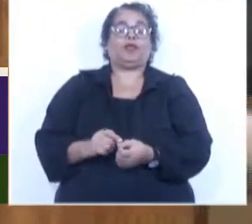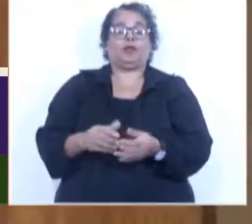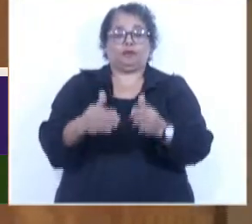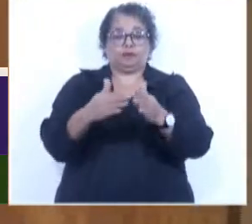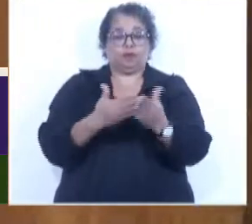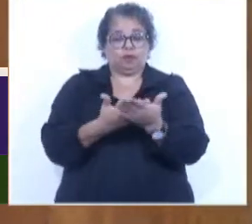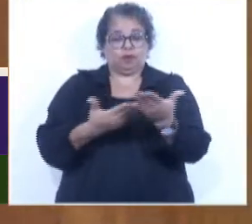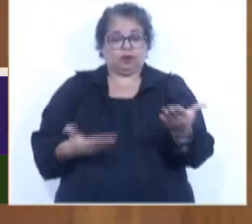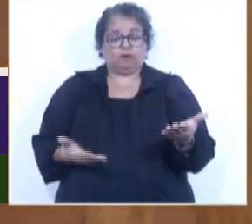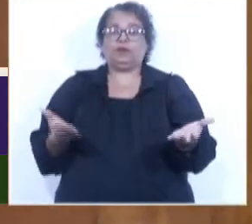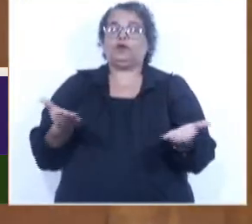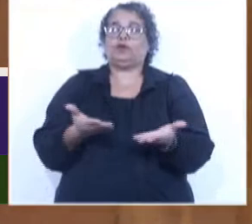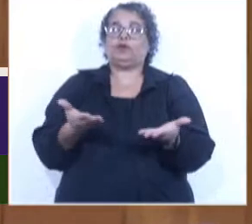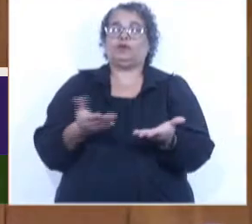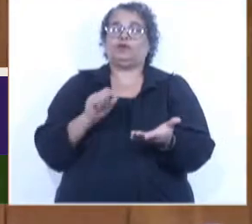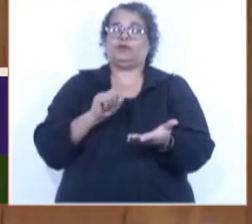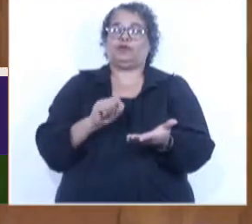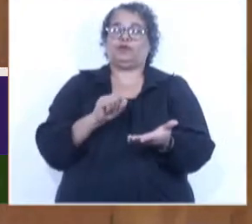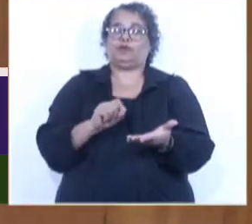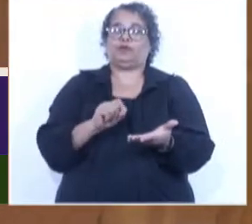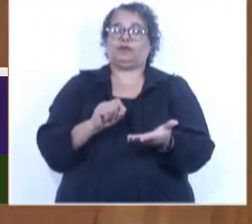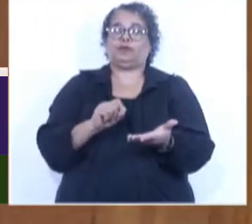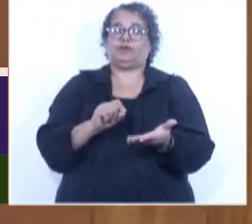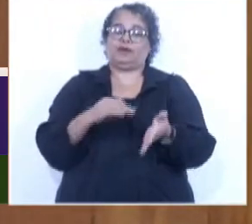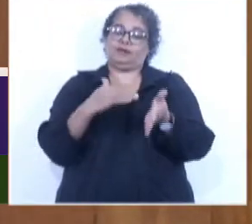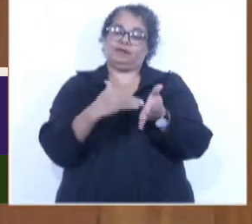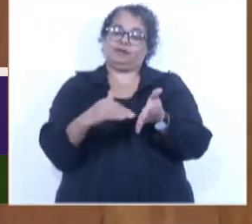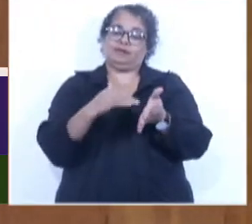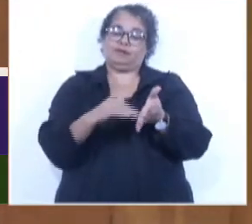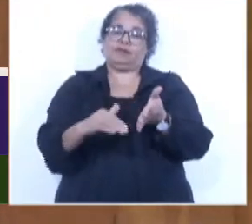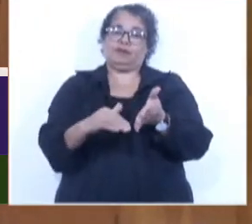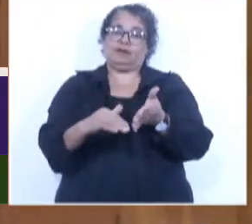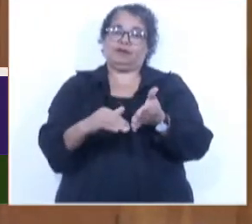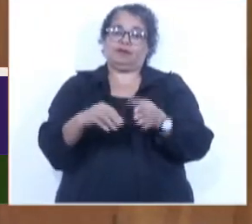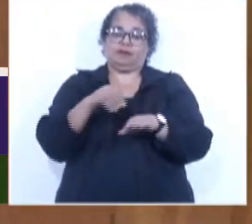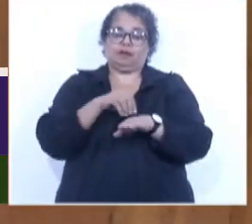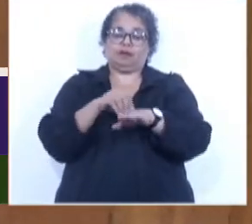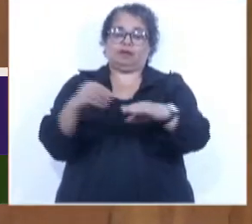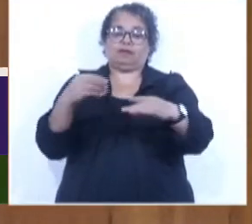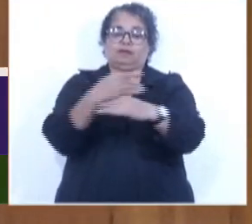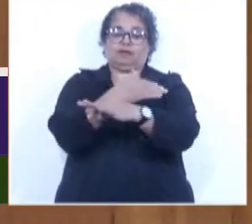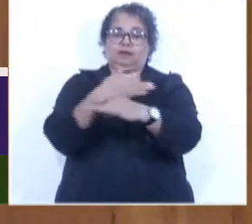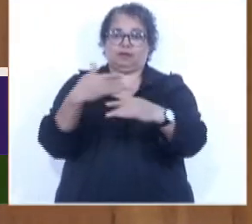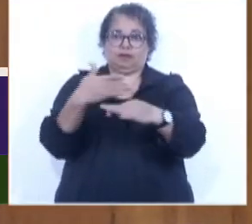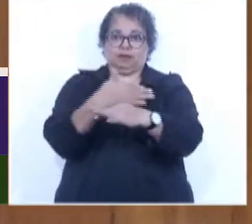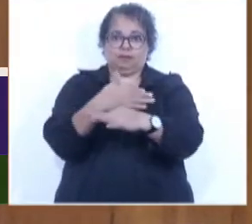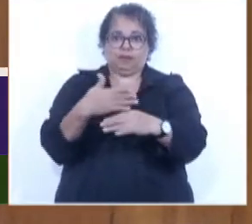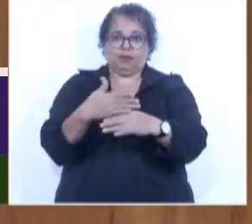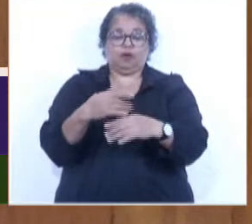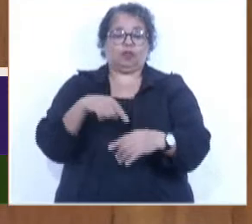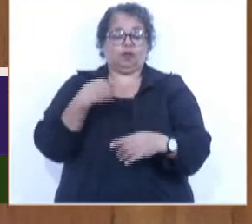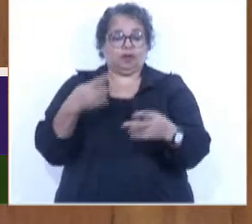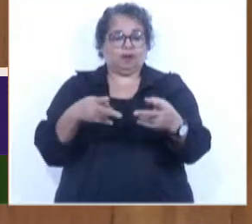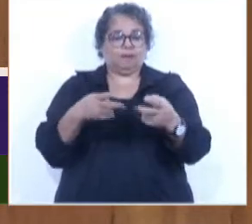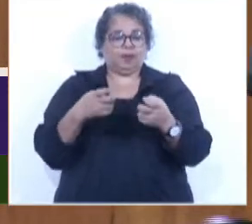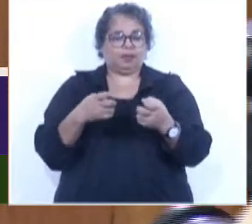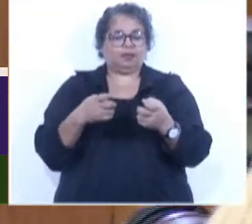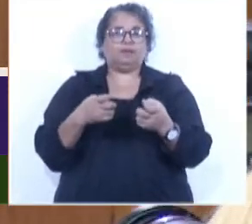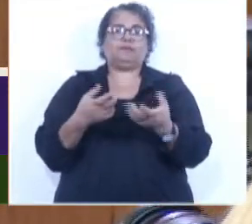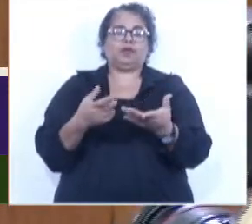hoje para secretaria de trânsito e Transportes nós identificamos uma situação muito